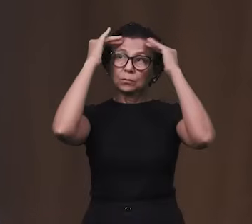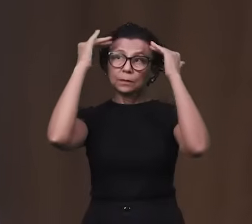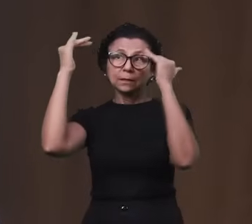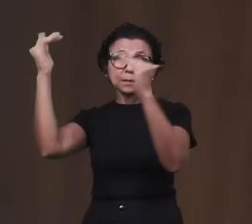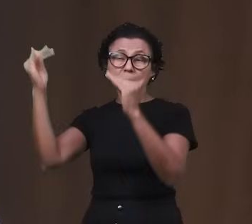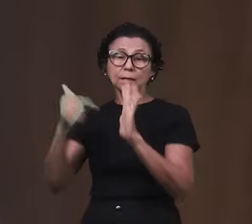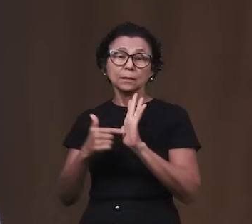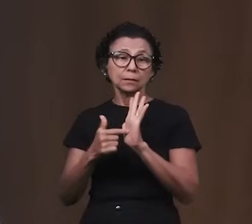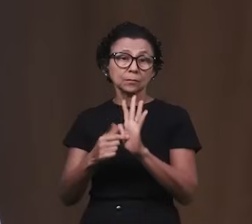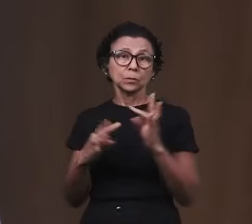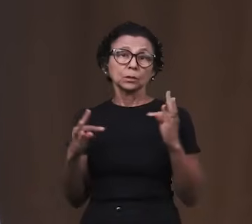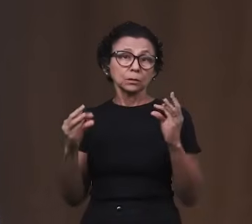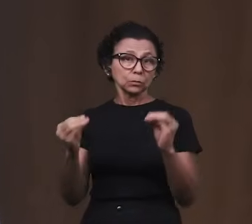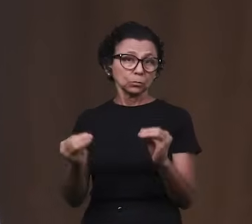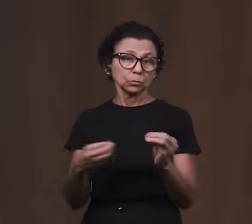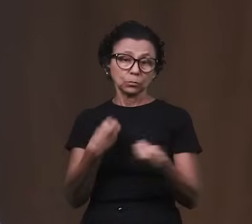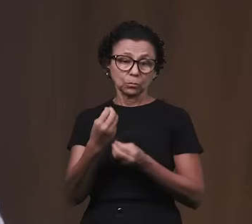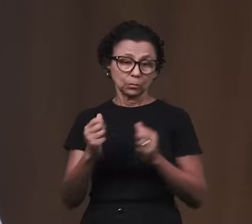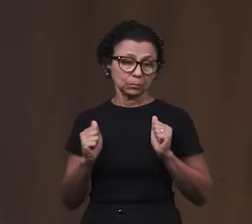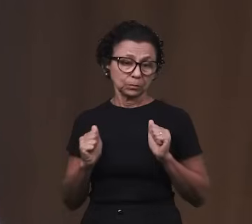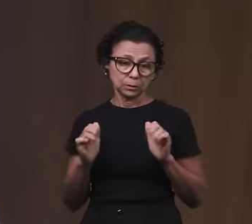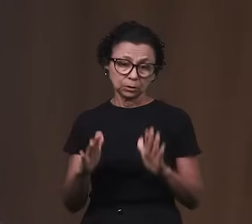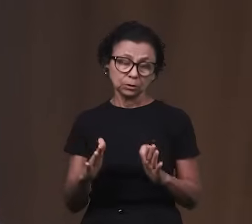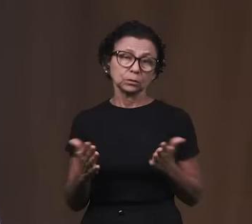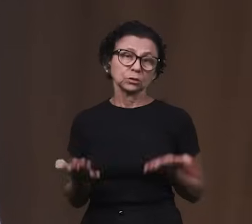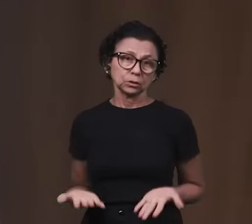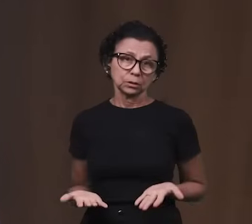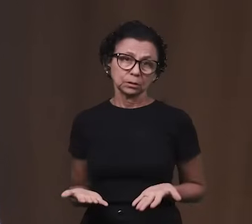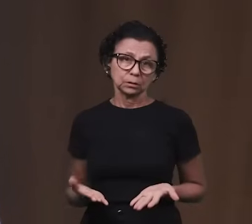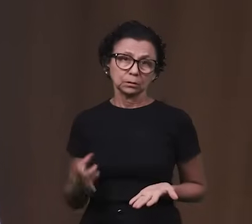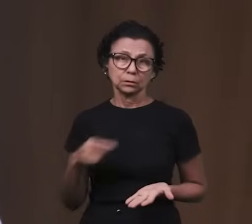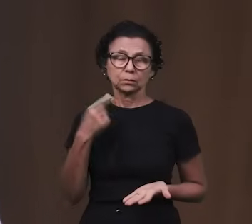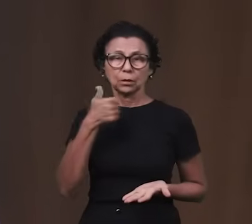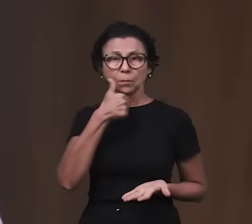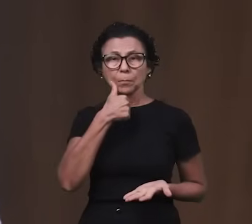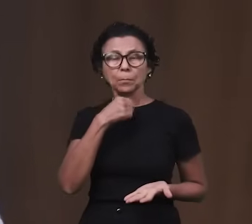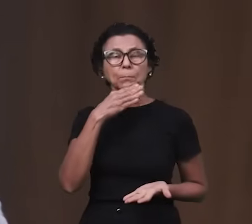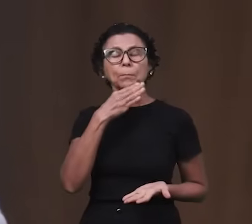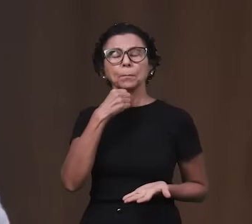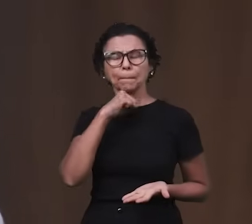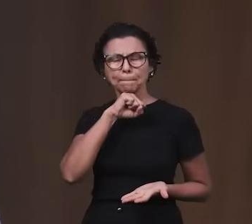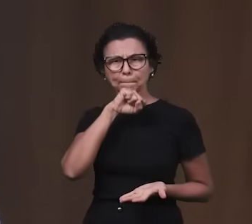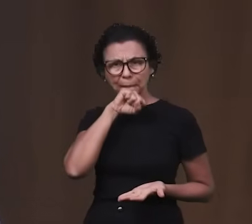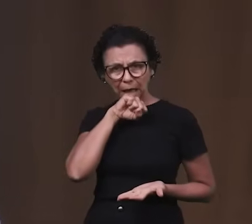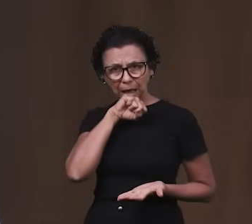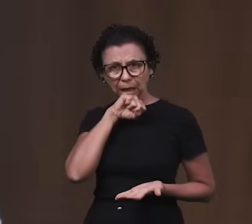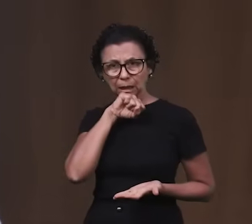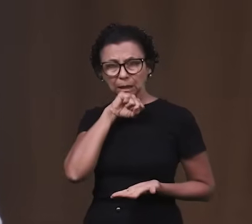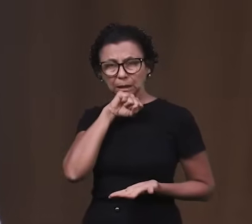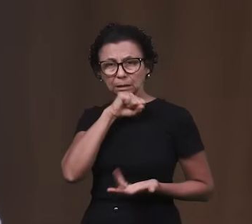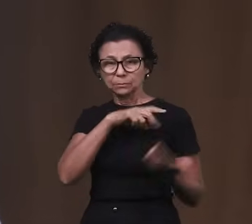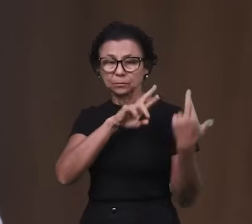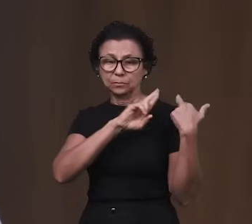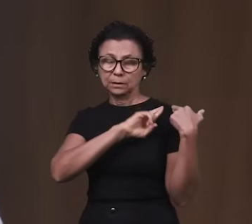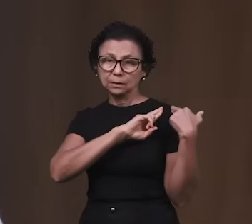caminhada. E nós, como os pais, é o nosso dever transmitir isso para os nossos filhos.